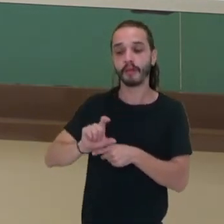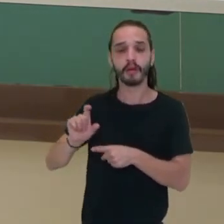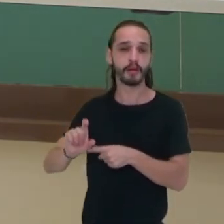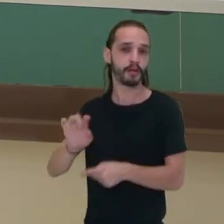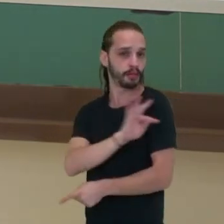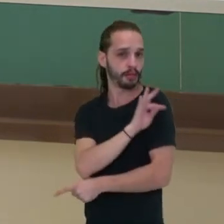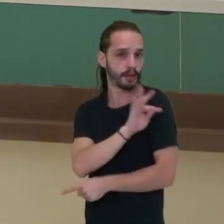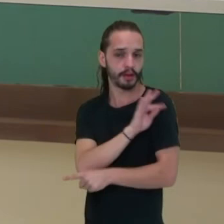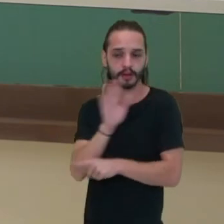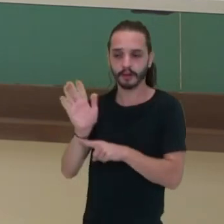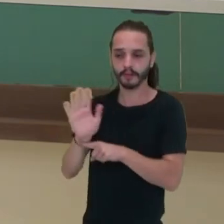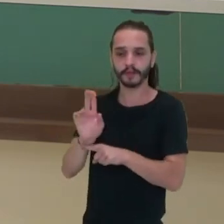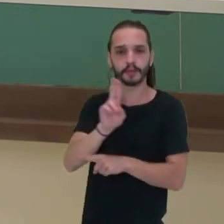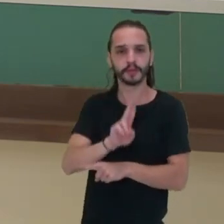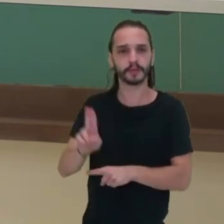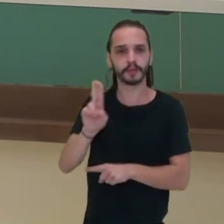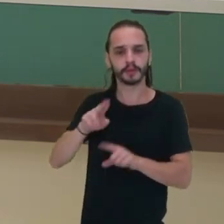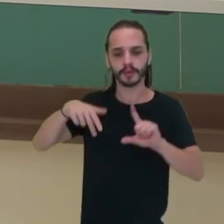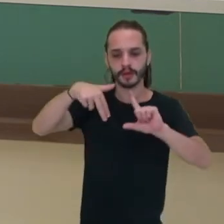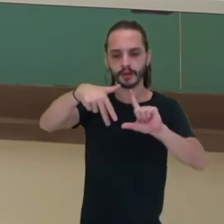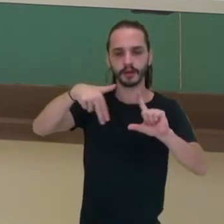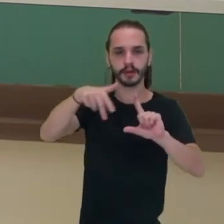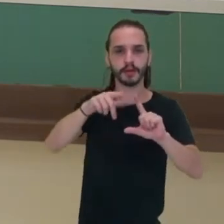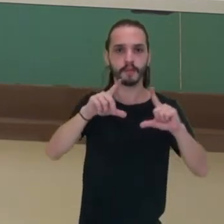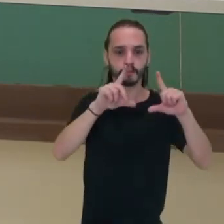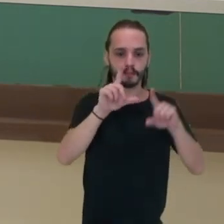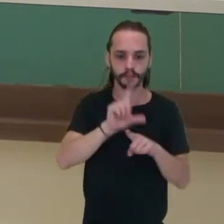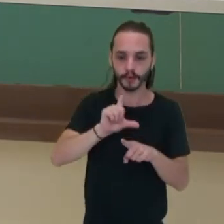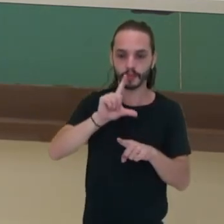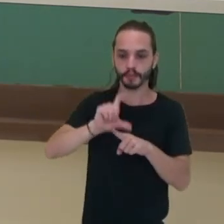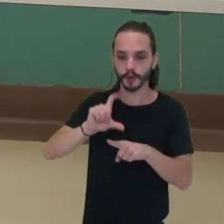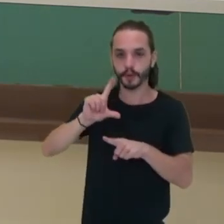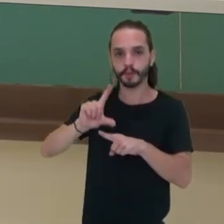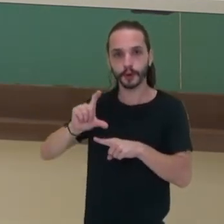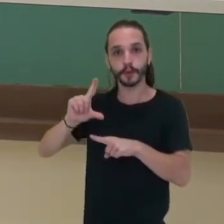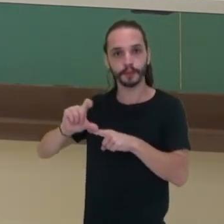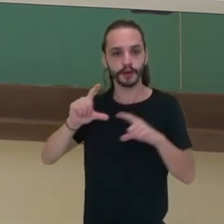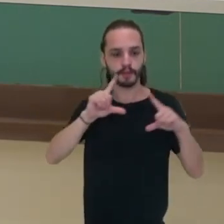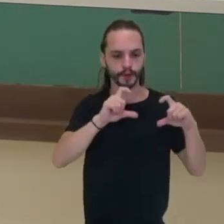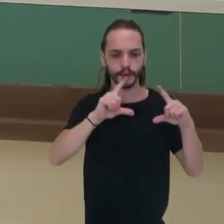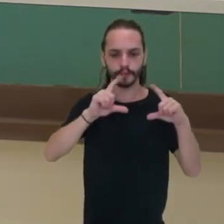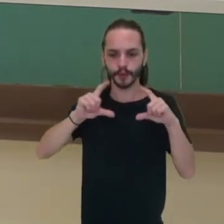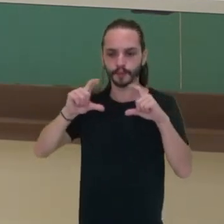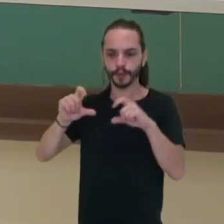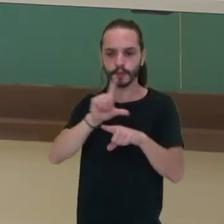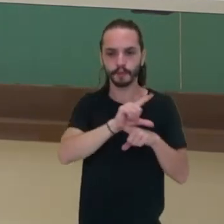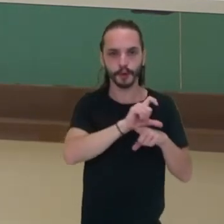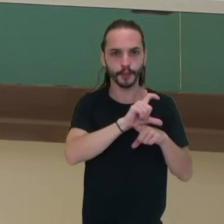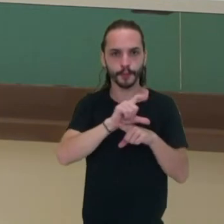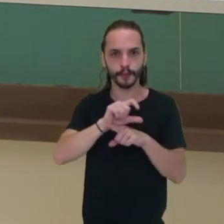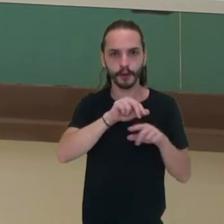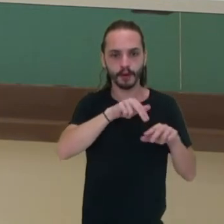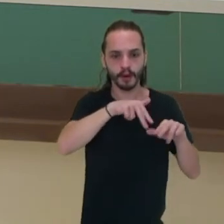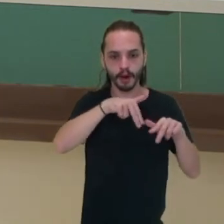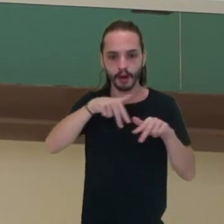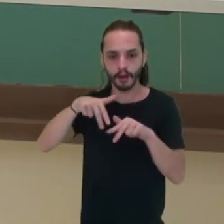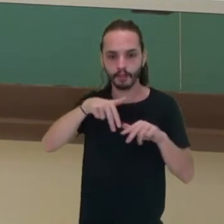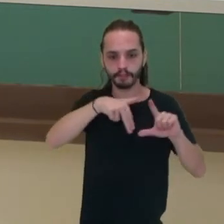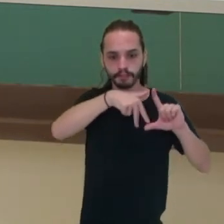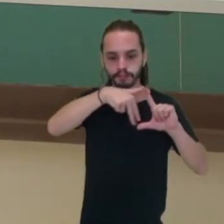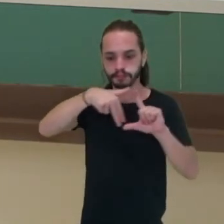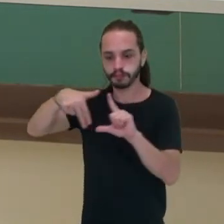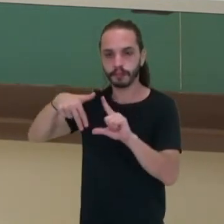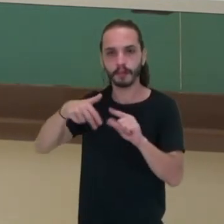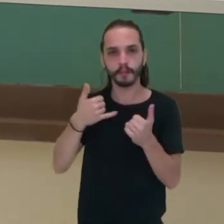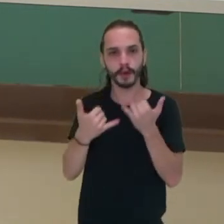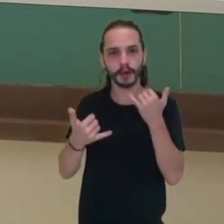técnica que ela vai utilizar animações quadro a quadro, através de fotografias, utilizando fotografias, gerando a sensação de continuidade